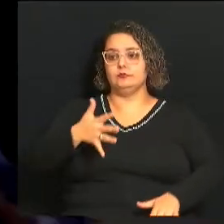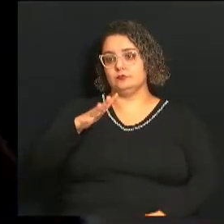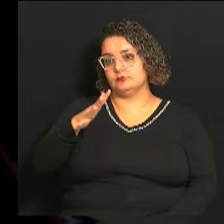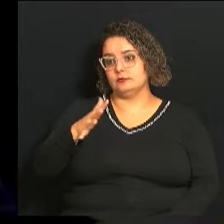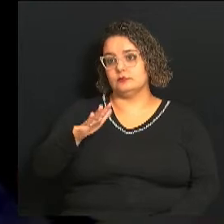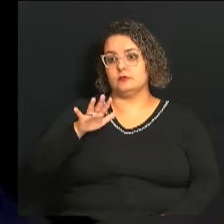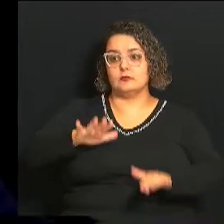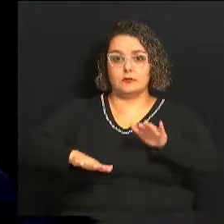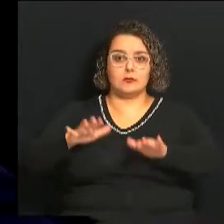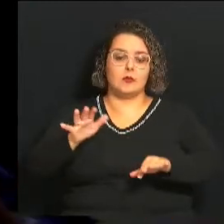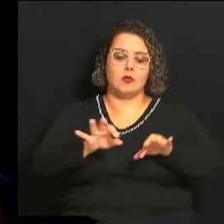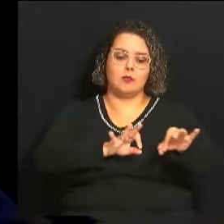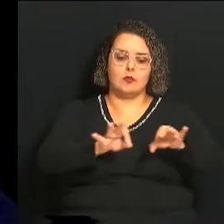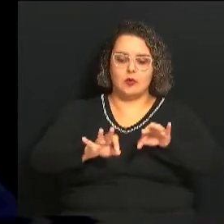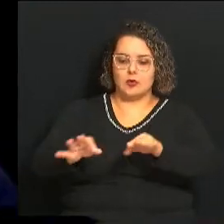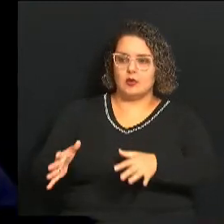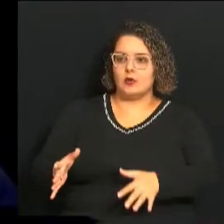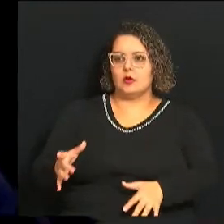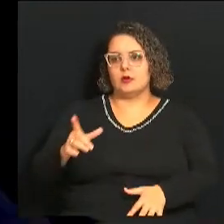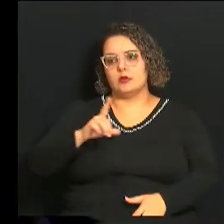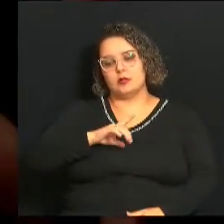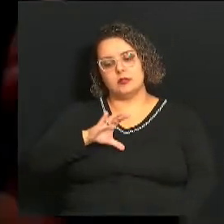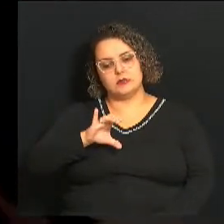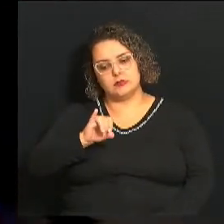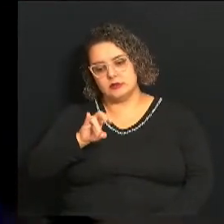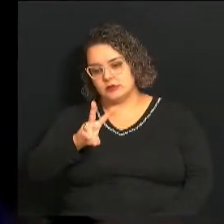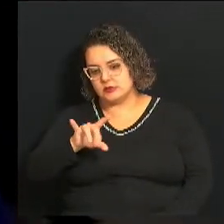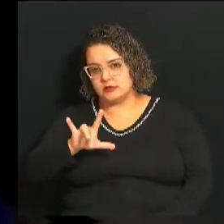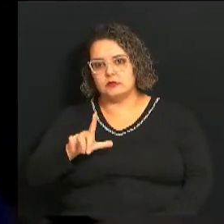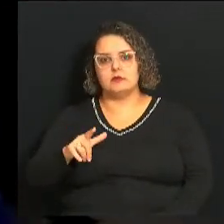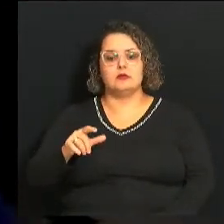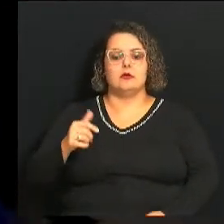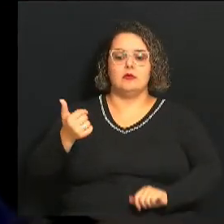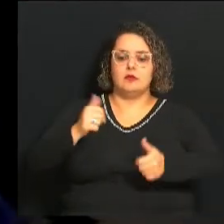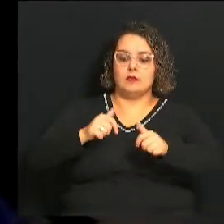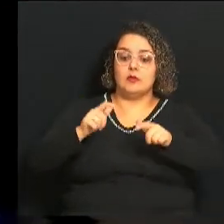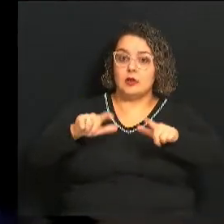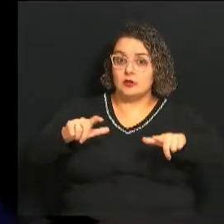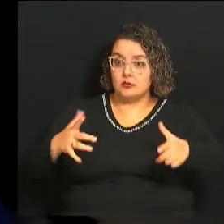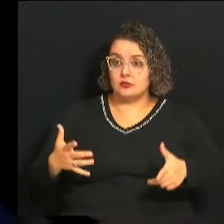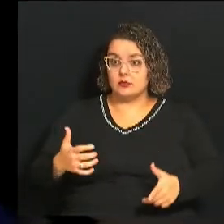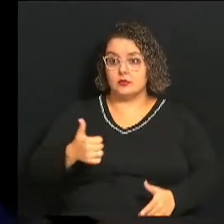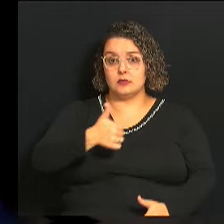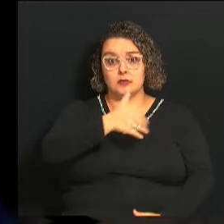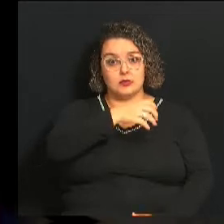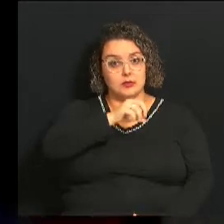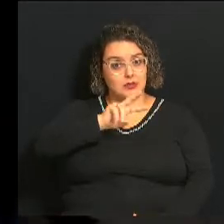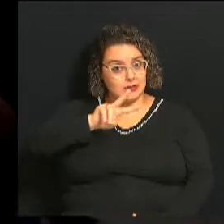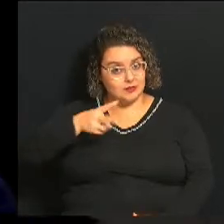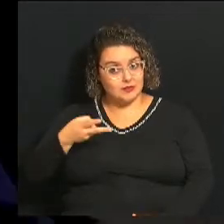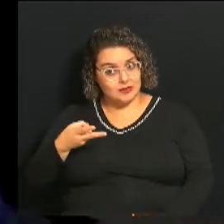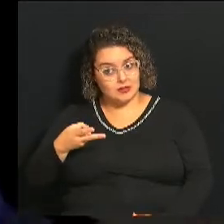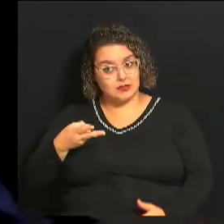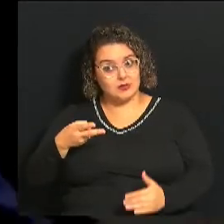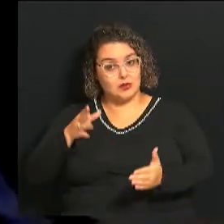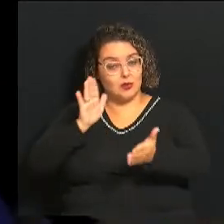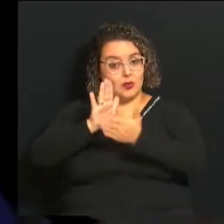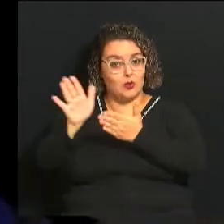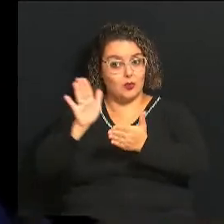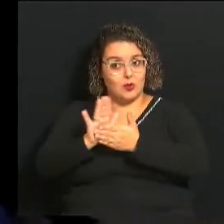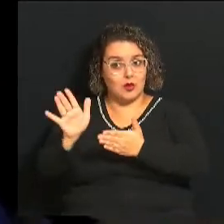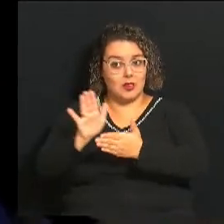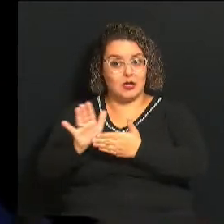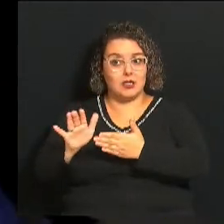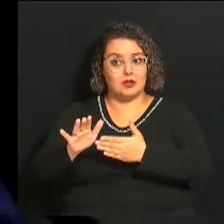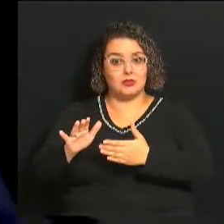muito do projeto, porque tem projeto civil, tem que avaliar o local, né? Mas é em torno de 10 vezes o custo de uma rede